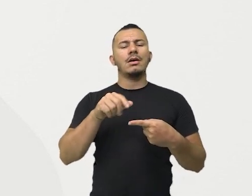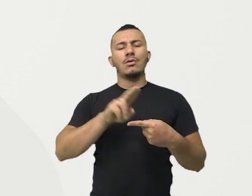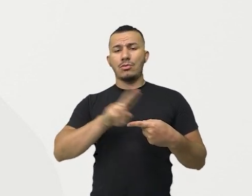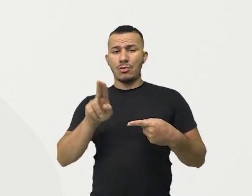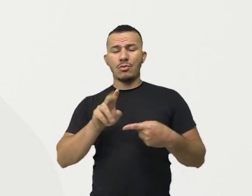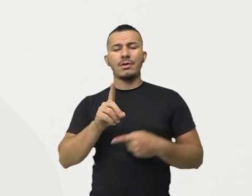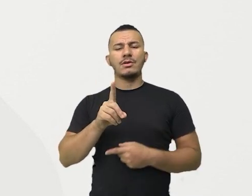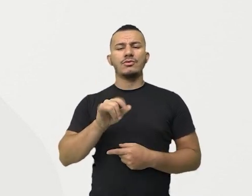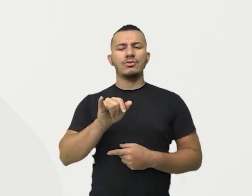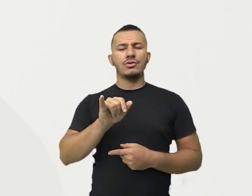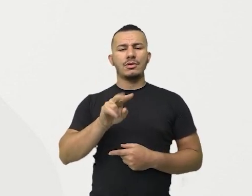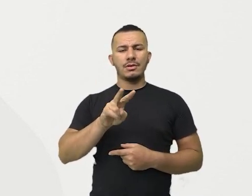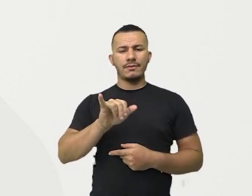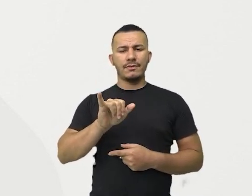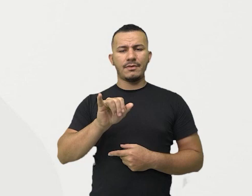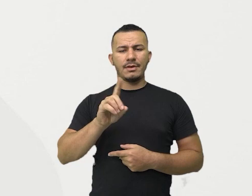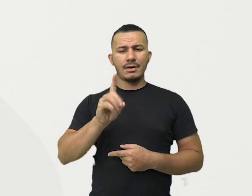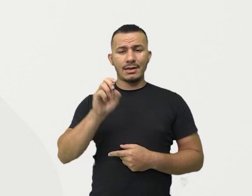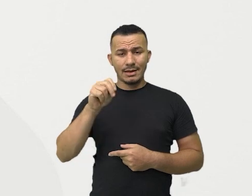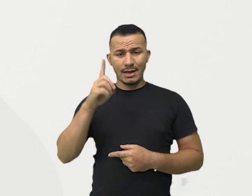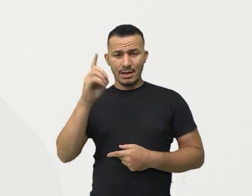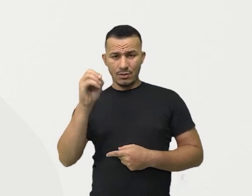fala que é o dividendo, e o